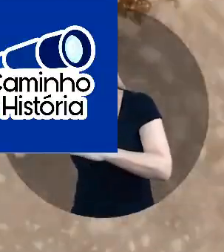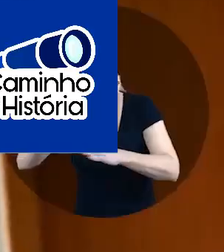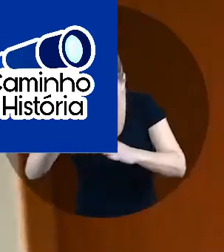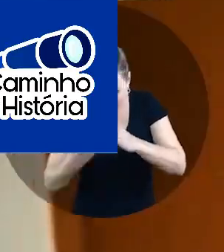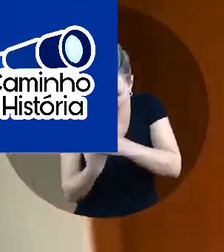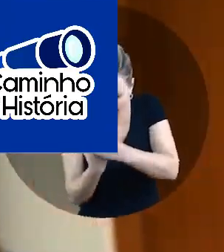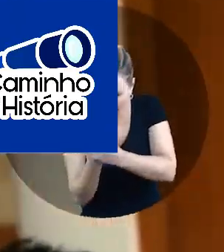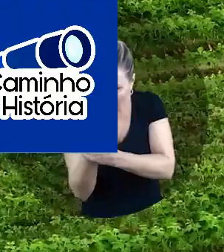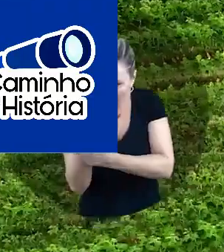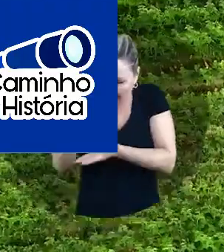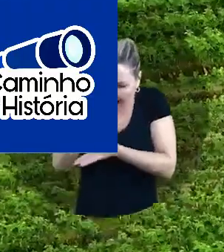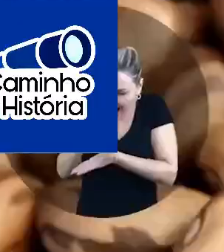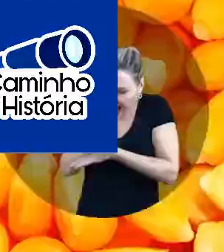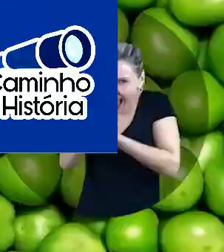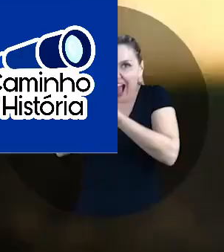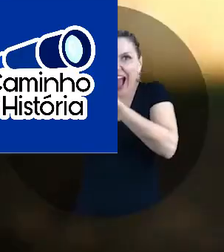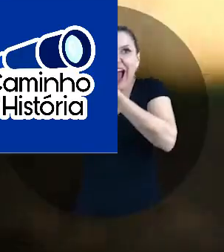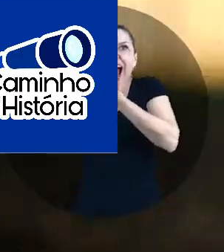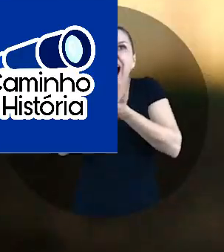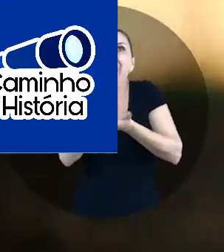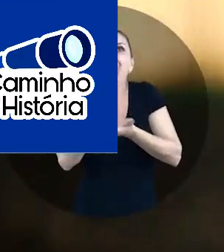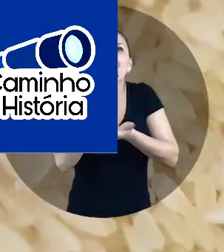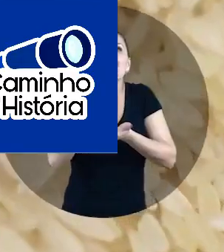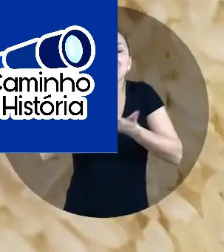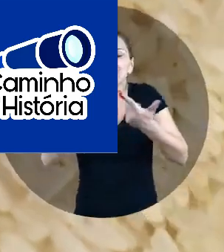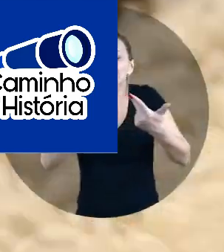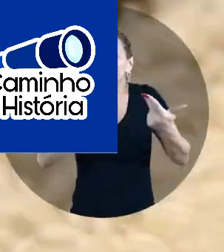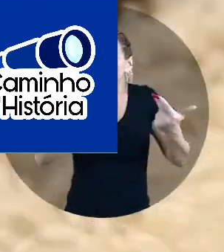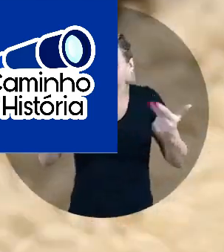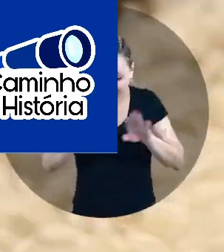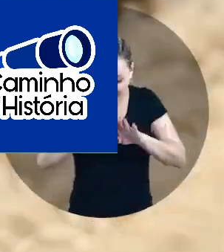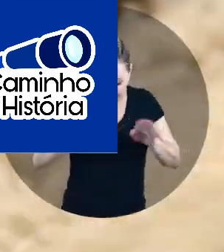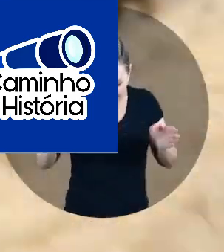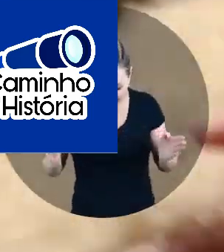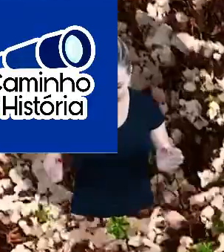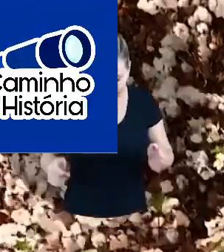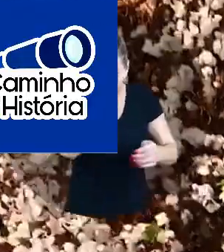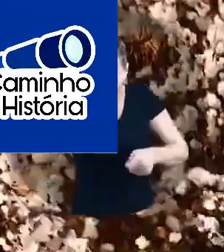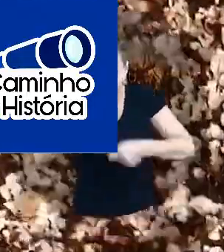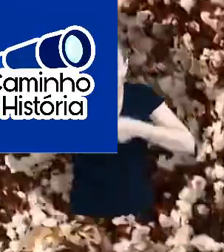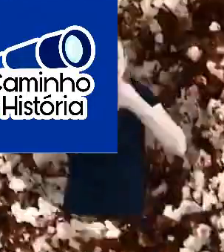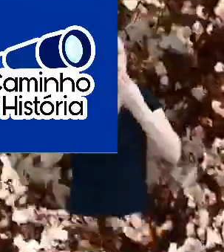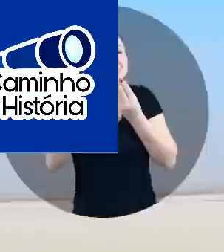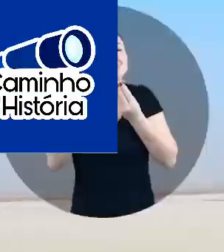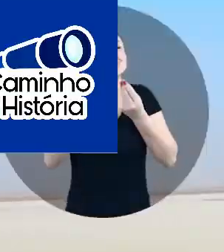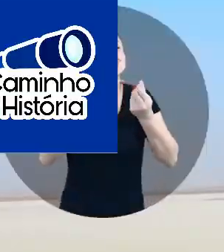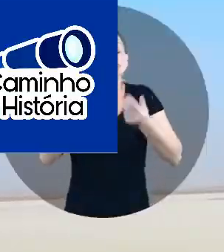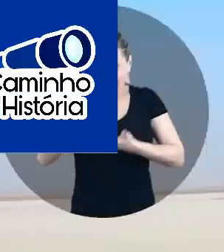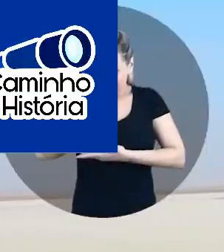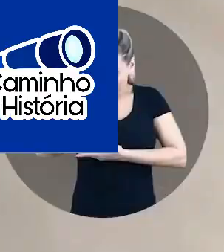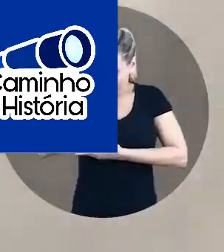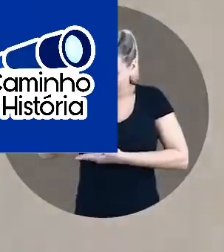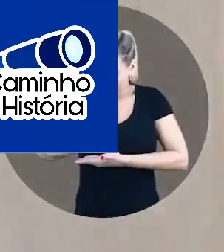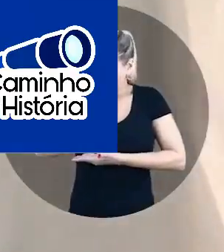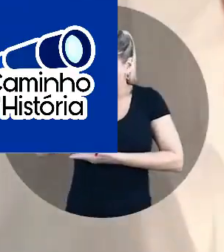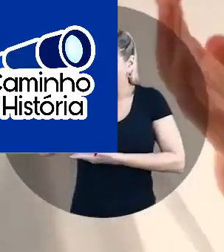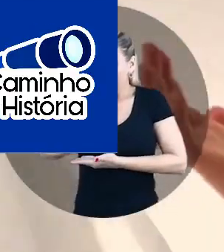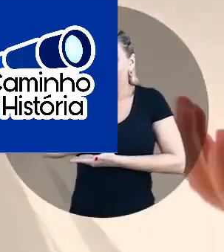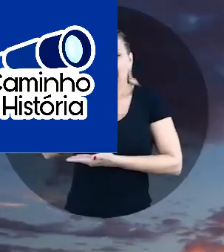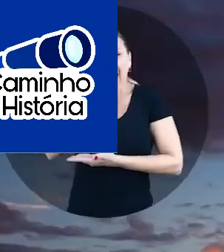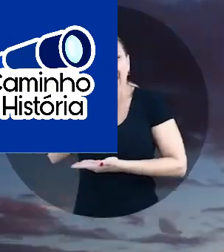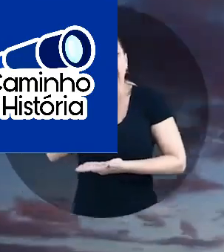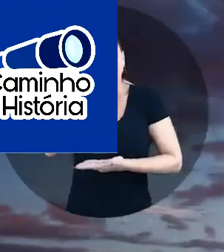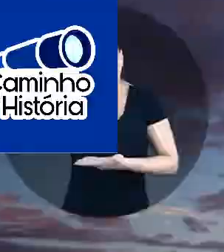Oh, é tudo que vem lá do chão, que chega na mesa, na mão, na sua